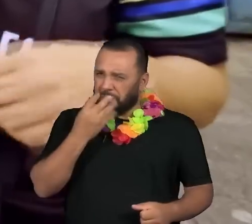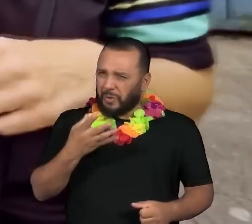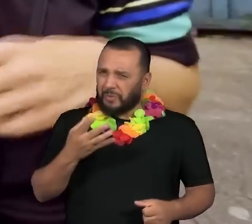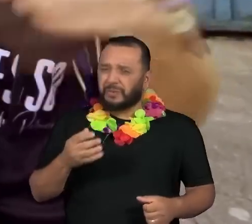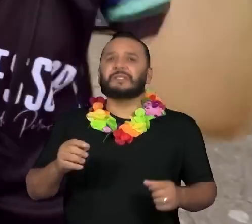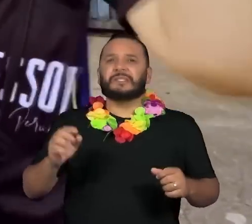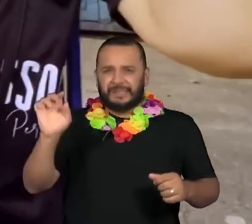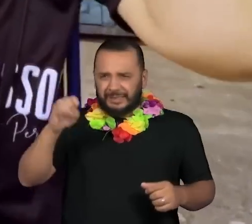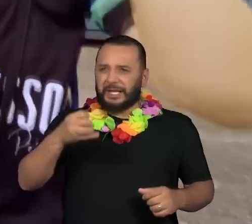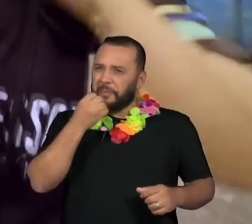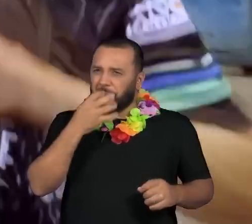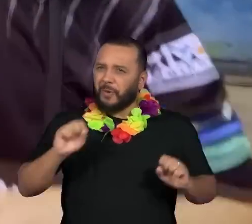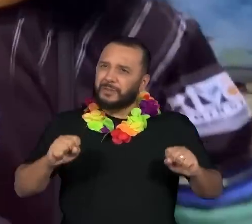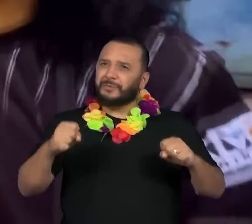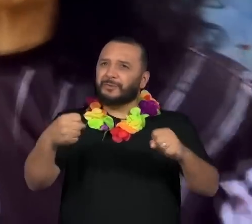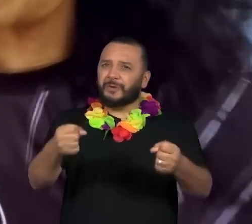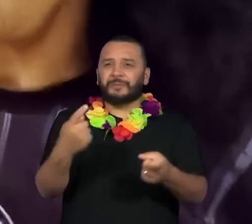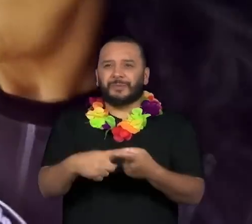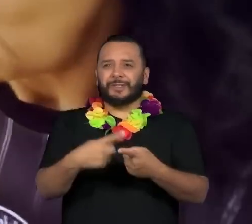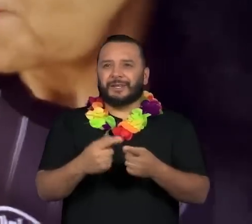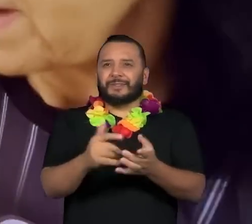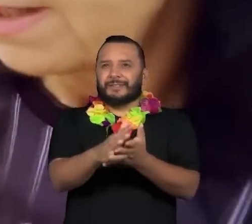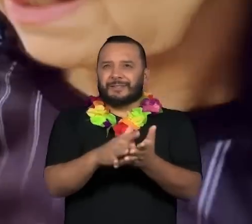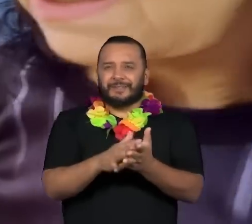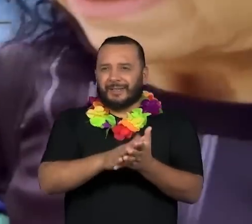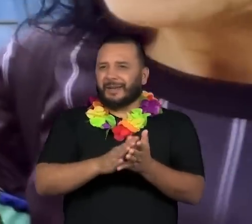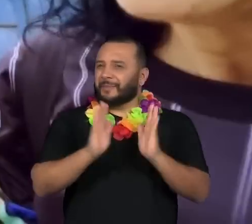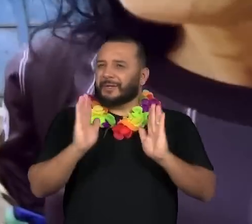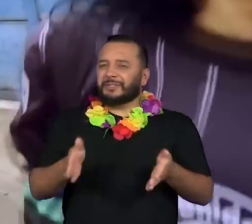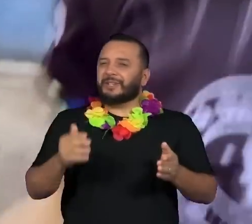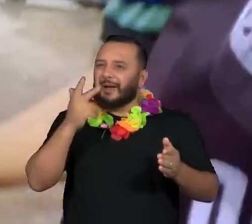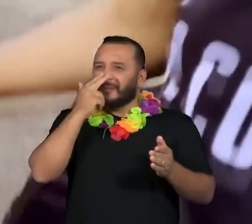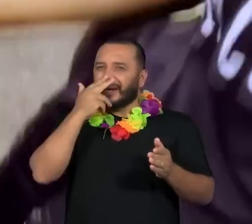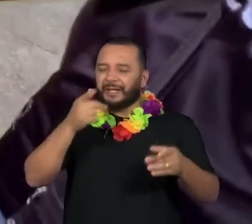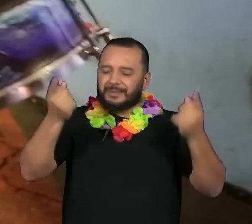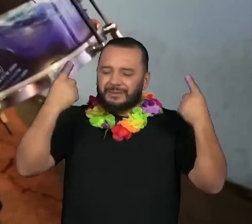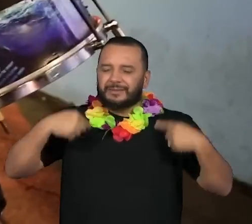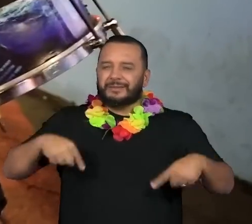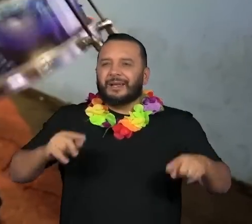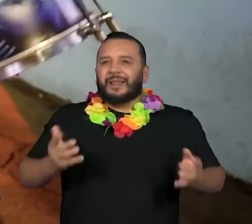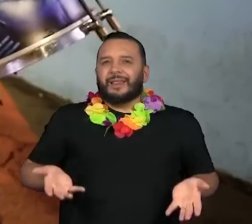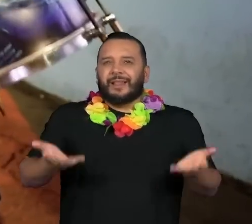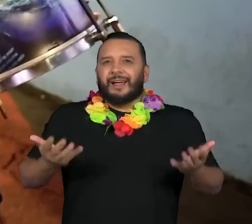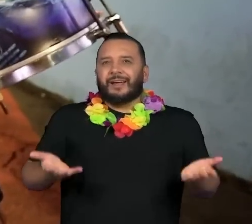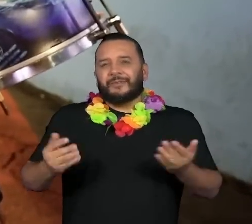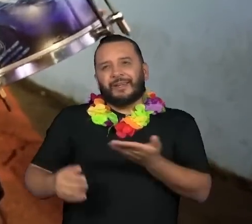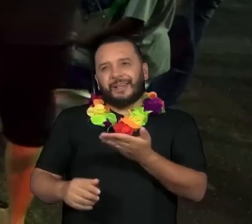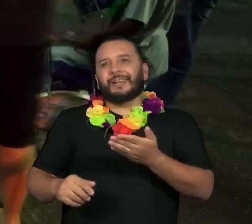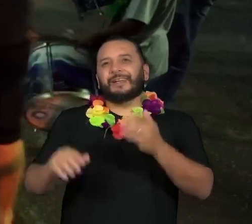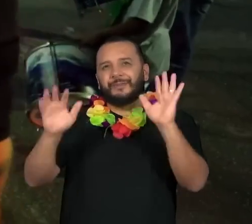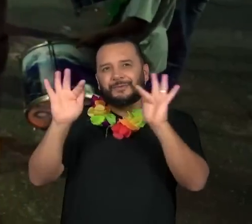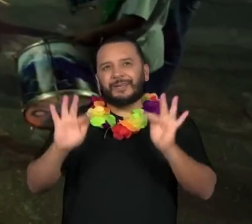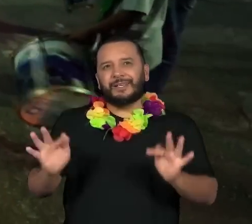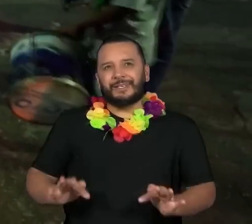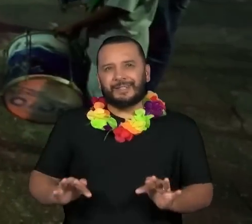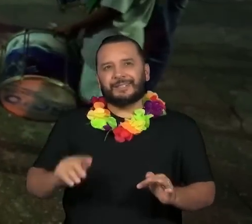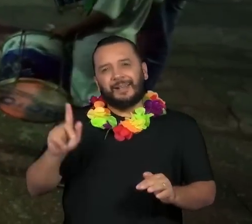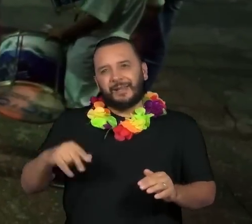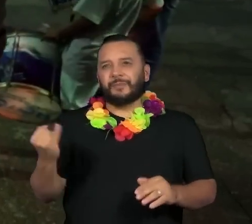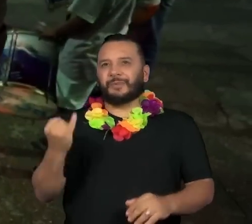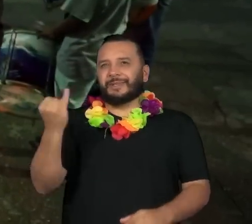vale. Vale porque o samba lava a alma, né? A gente gosta muito. Ele fica feliz, é isso que importa.